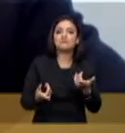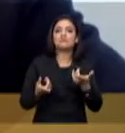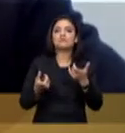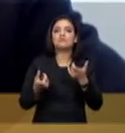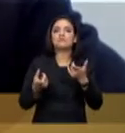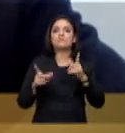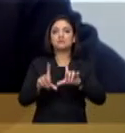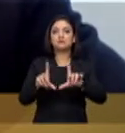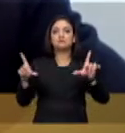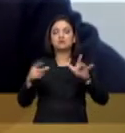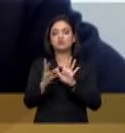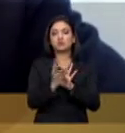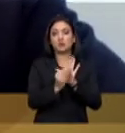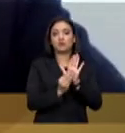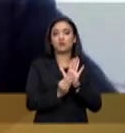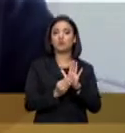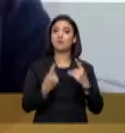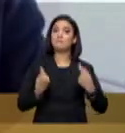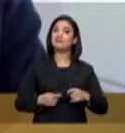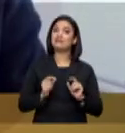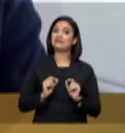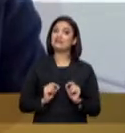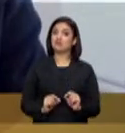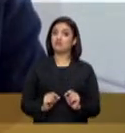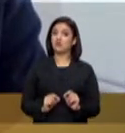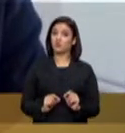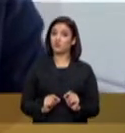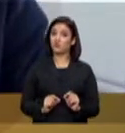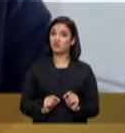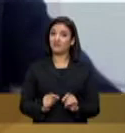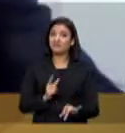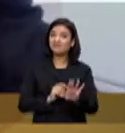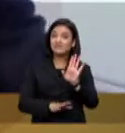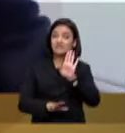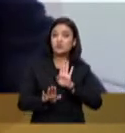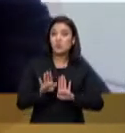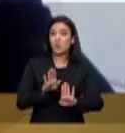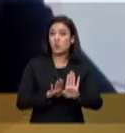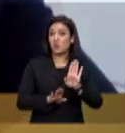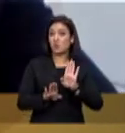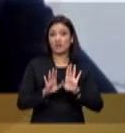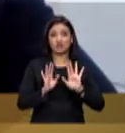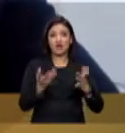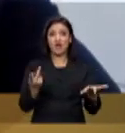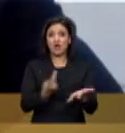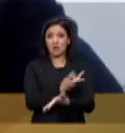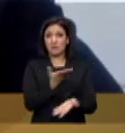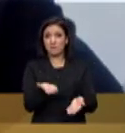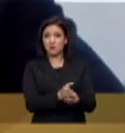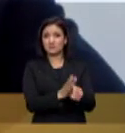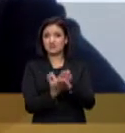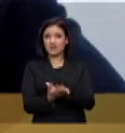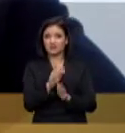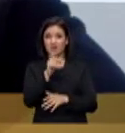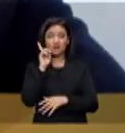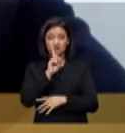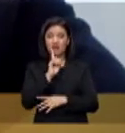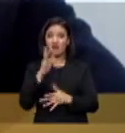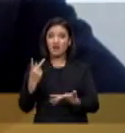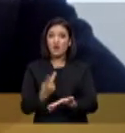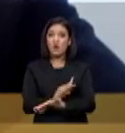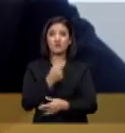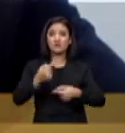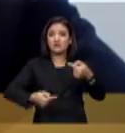exige um estrito escrutínio. Isso já foi decidido no caso Carey versus Brown. Isso significa